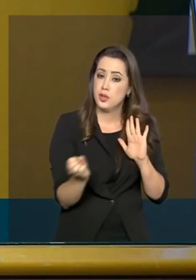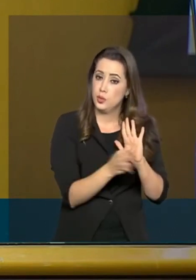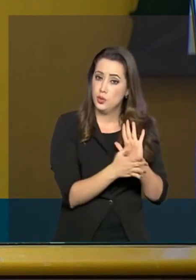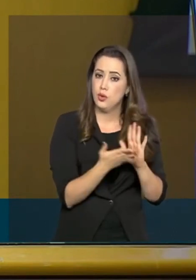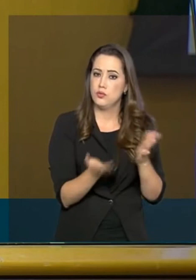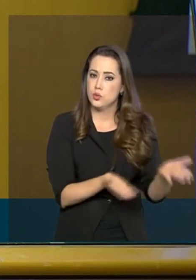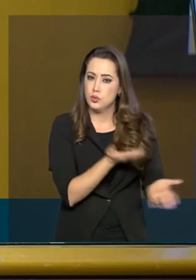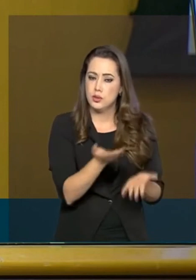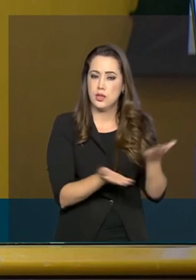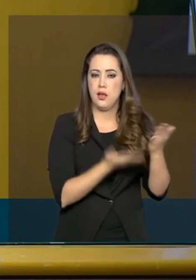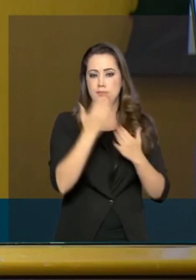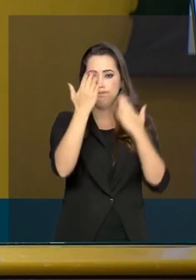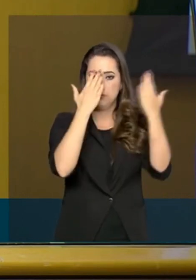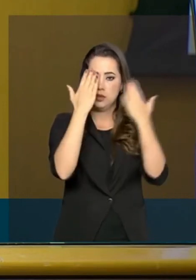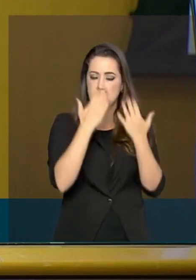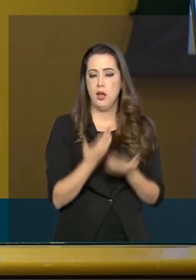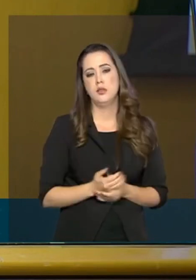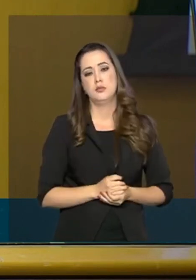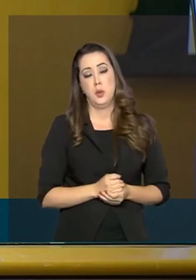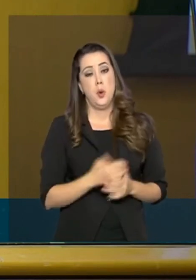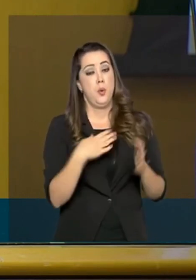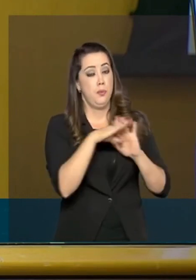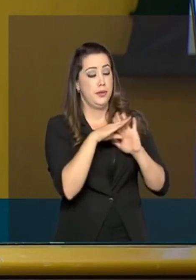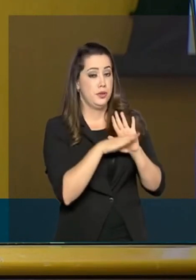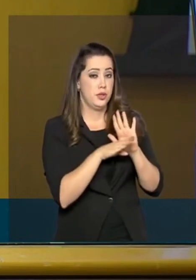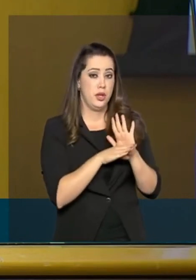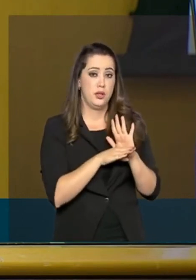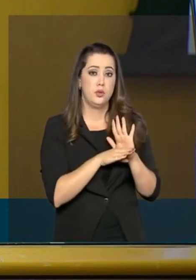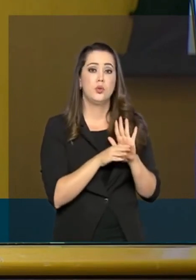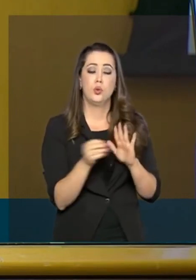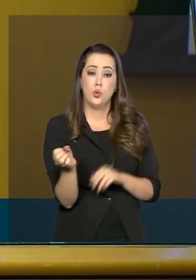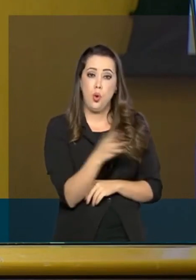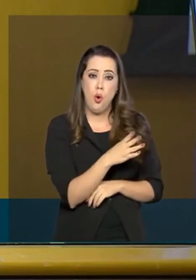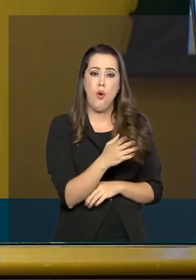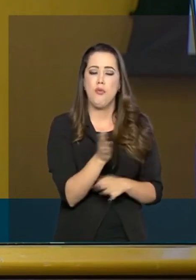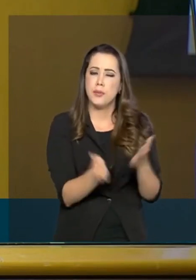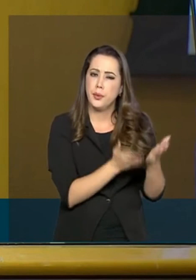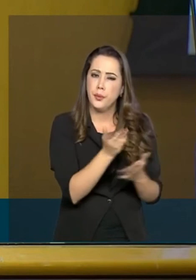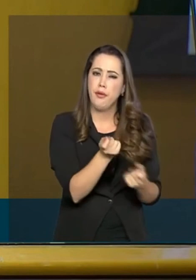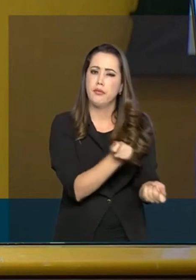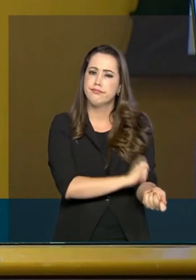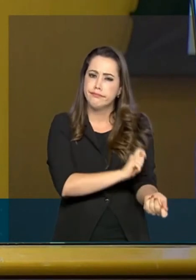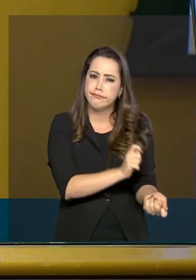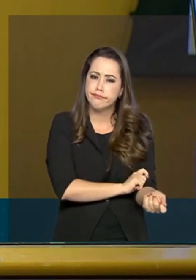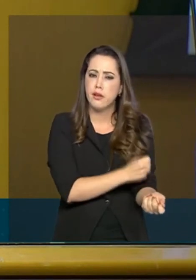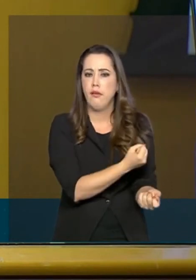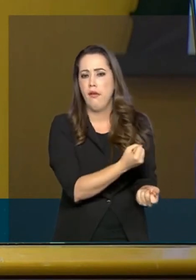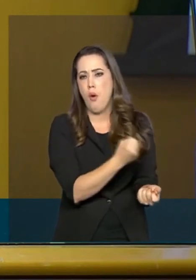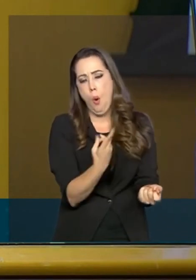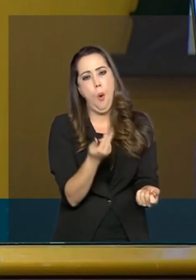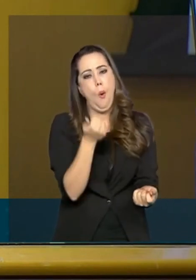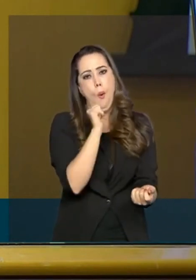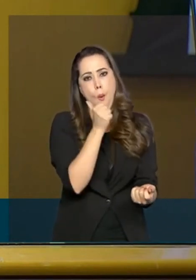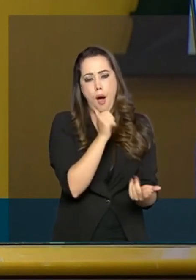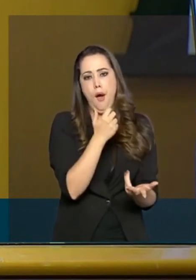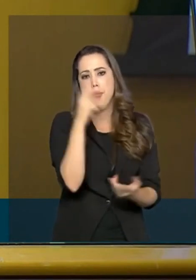saúde mental, um projeto novo para cuidar das dependências químicas em geral, álcool e outras drogas. Então,